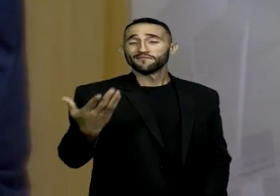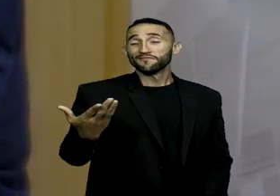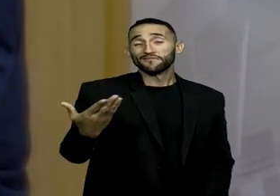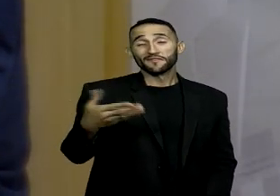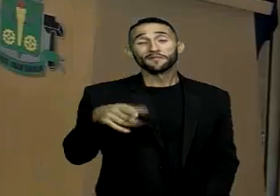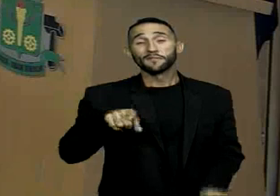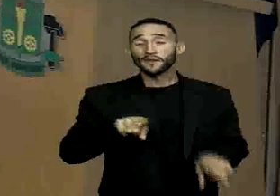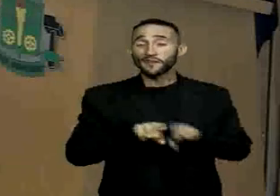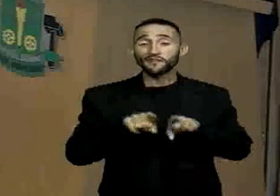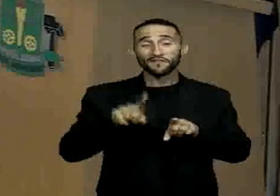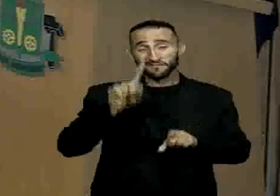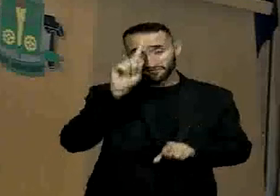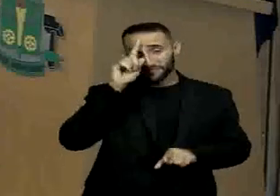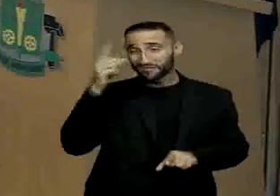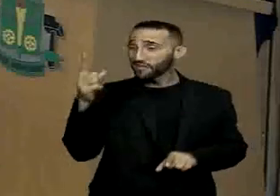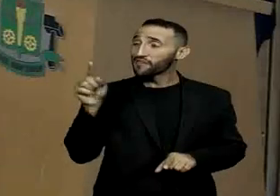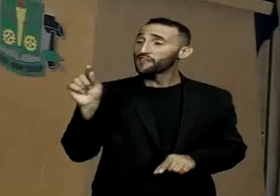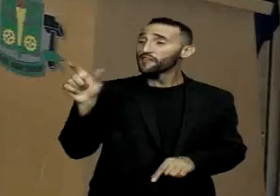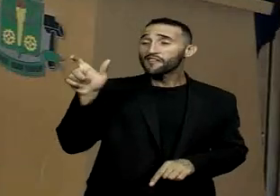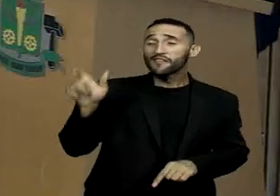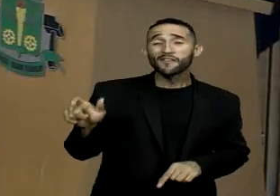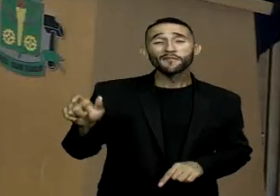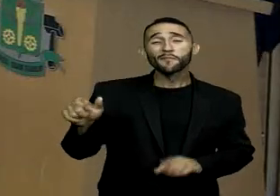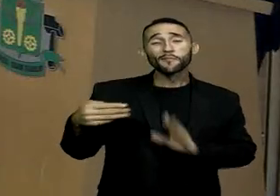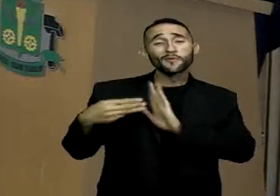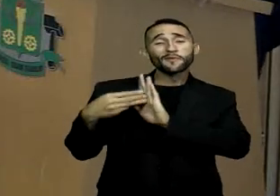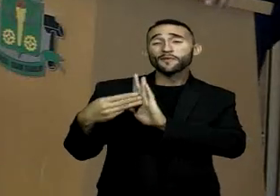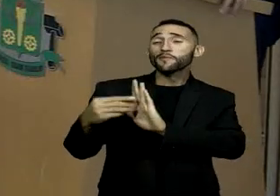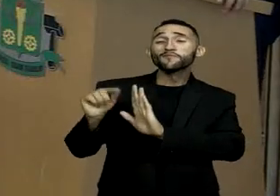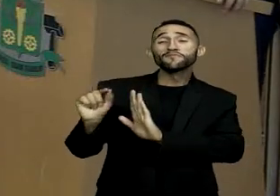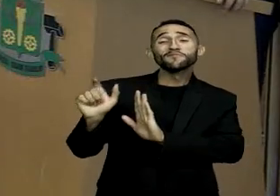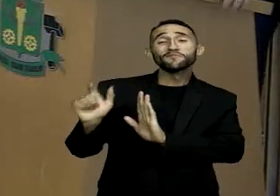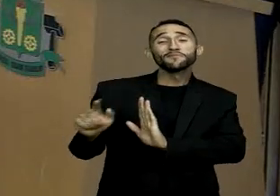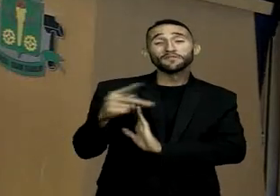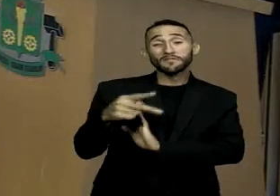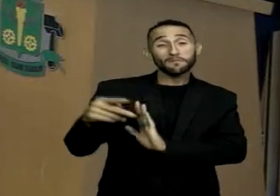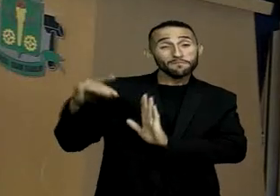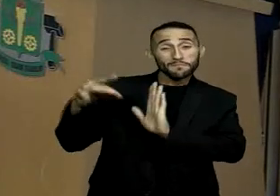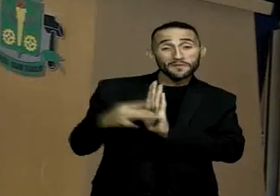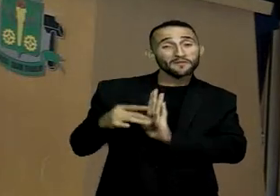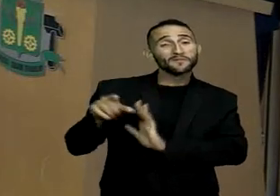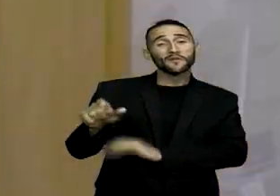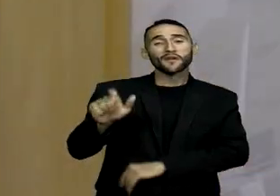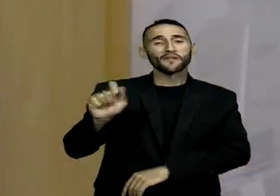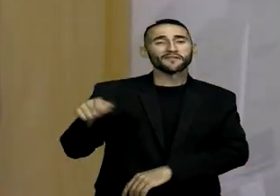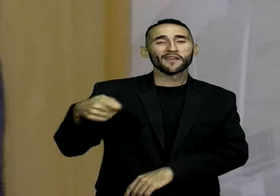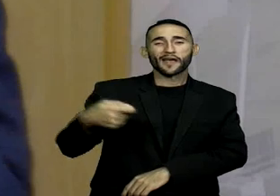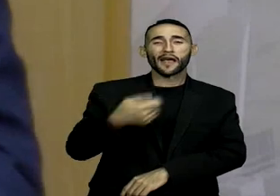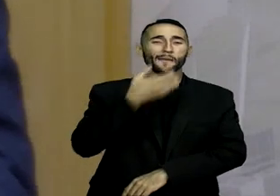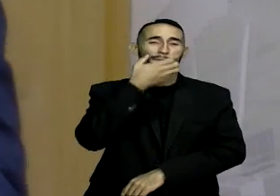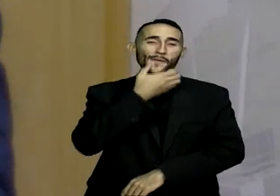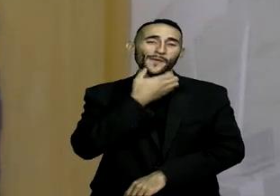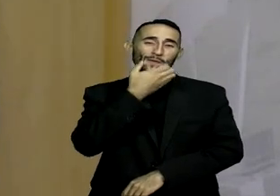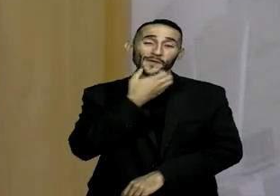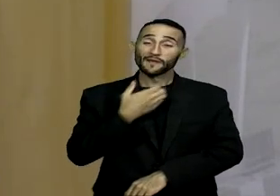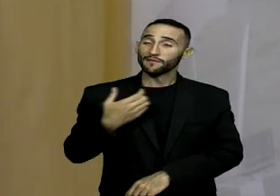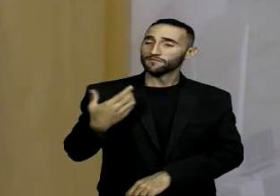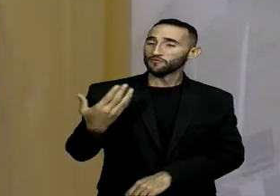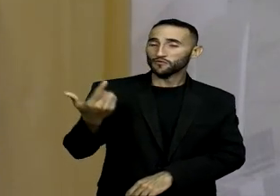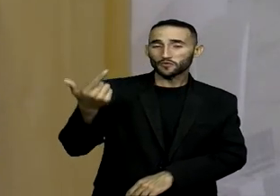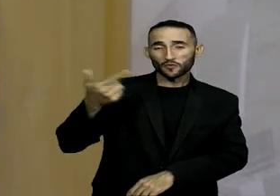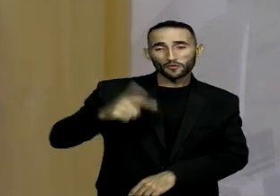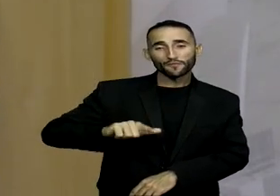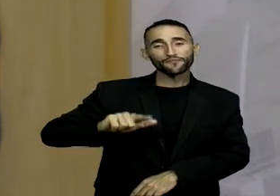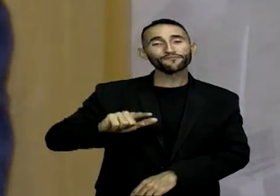me dirigir ao presidente de fato dessa casa, vereador Carmônio Bastos, por mais uma vez